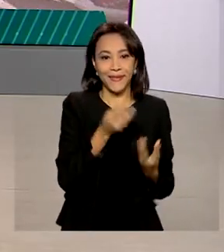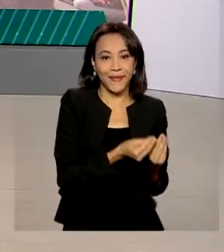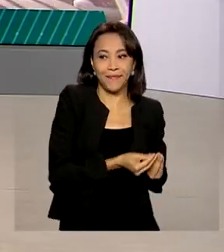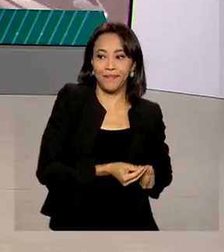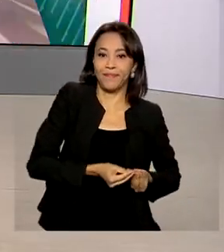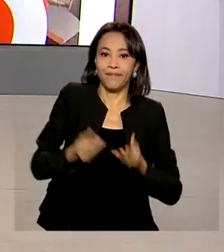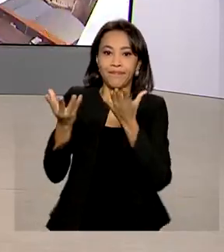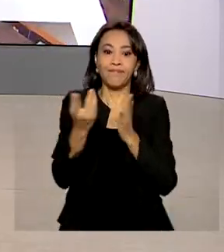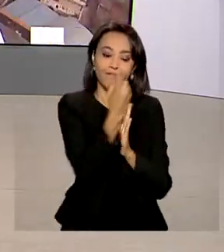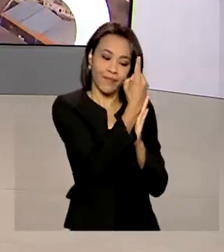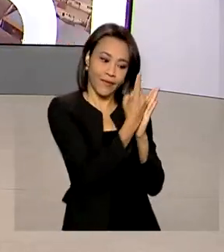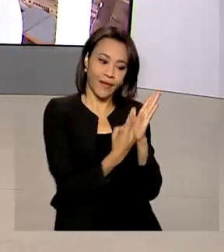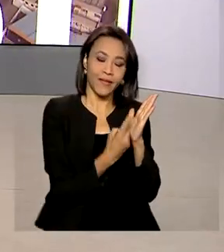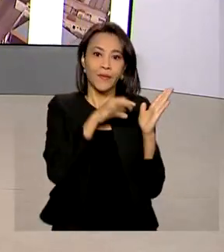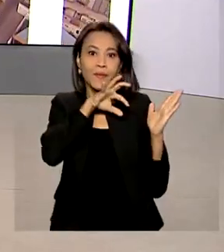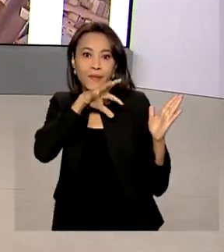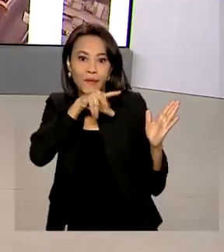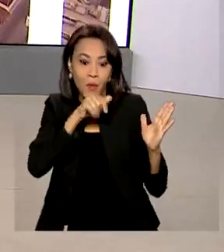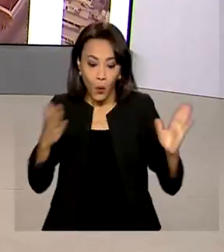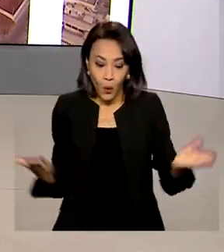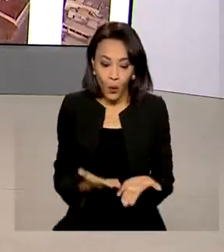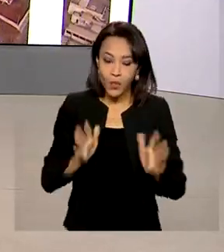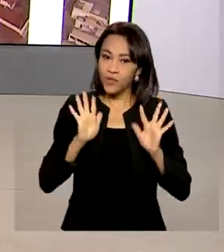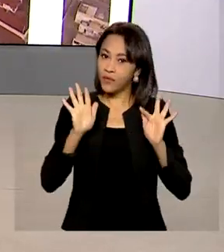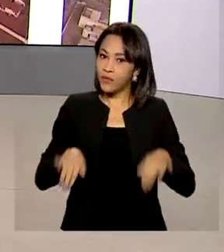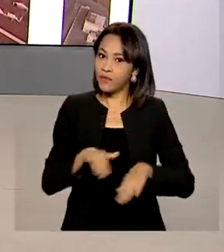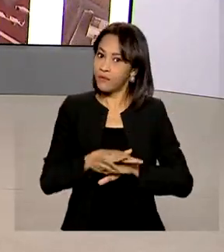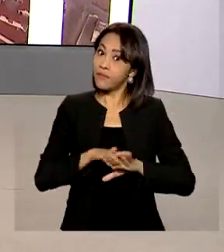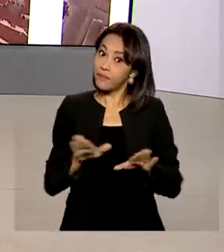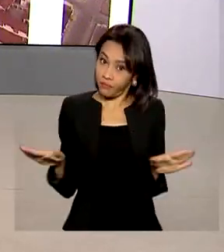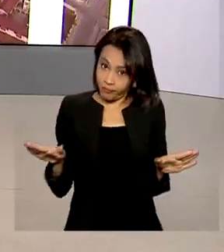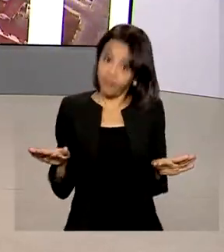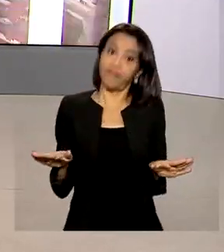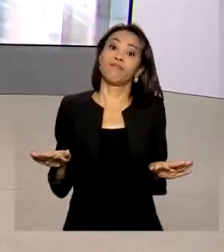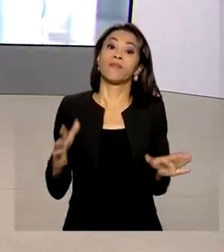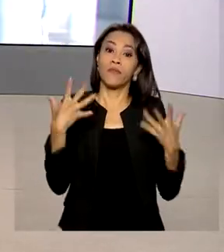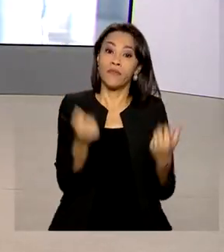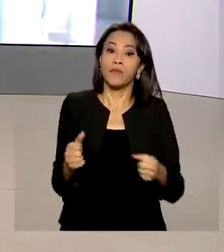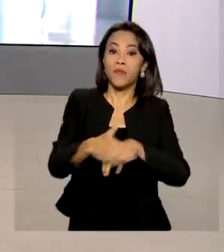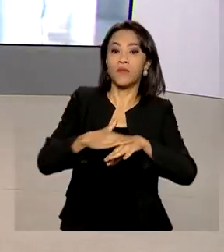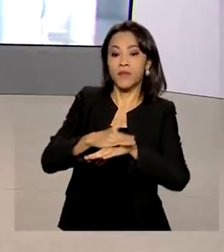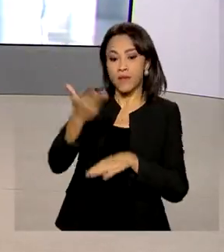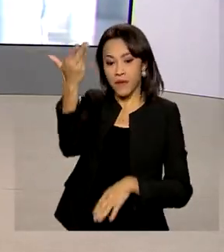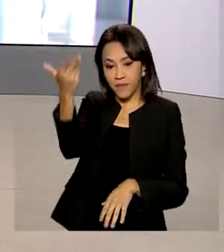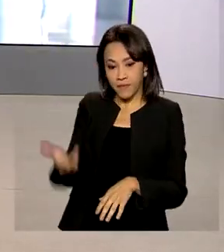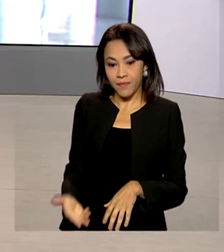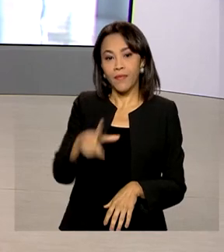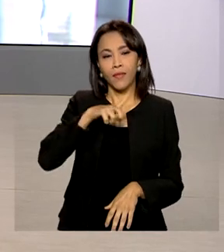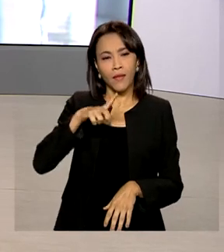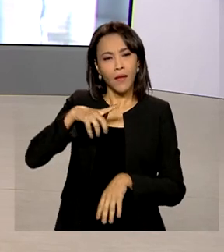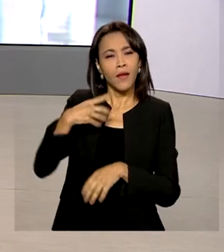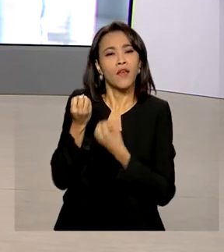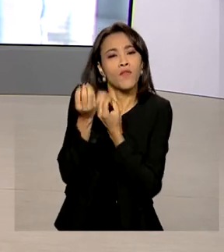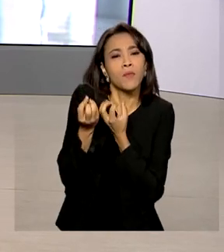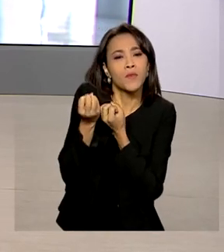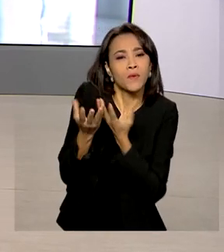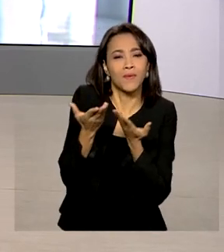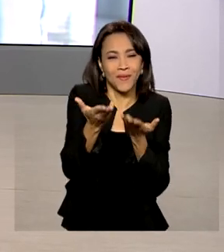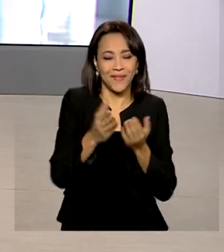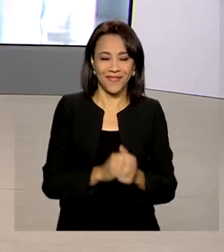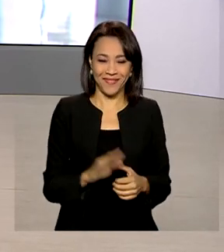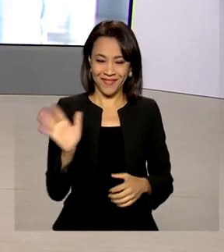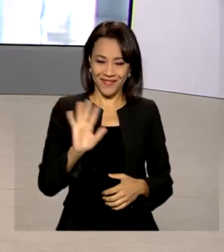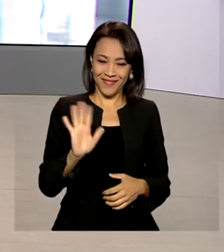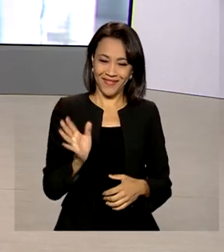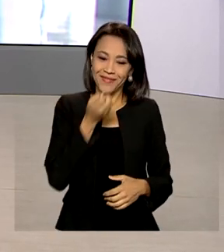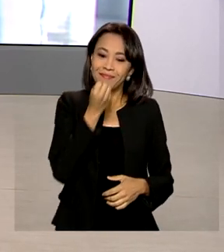do Imposto de Renda o Prazo vence hoje vamos conversar agora com repórter Glauco de Queiroz Ele traz ao vivo para gente mais informações